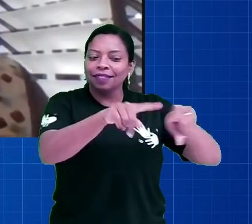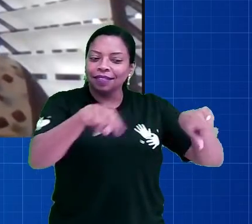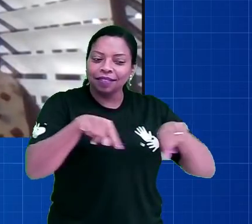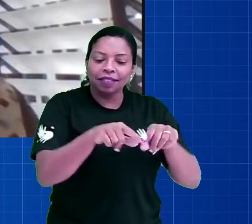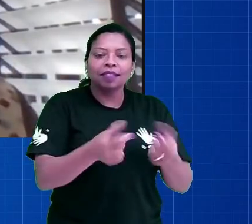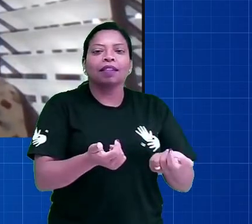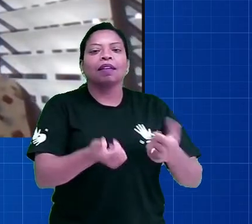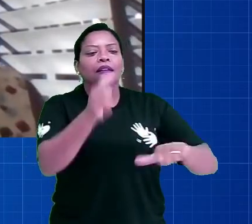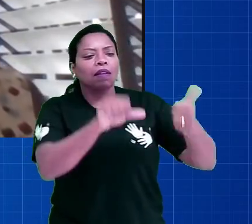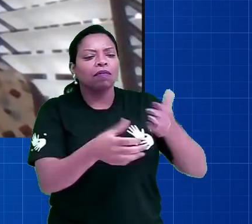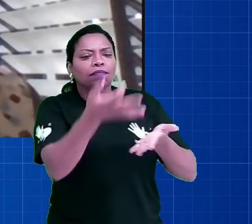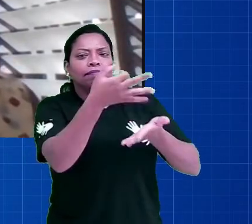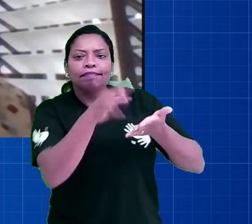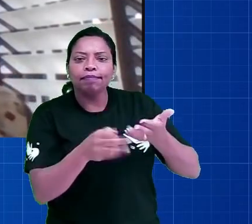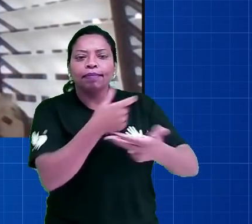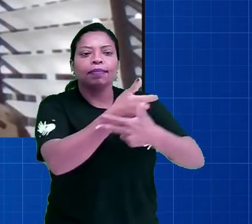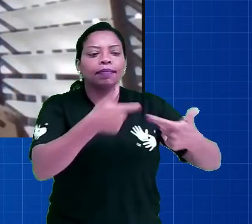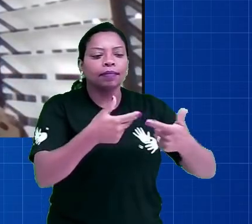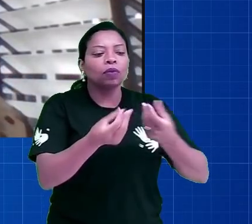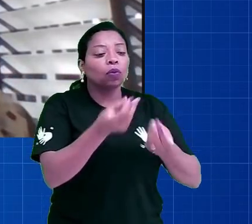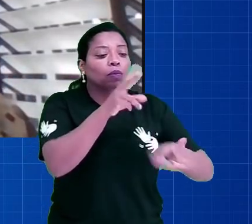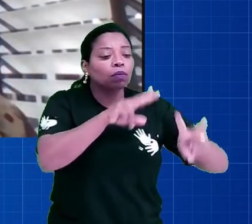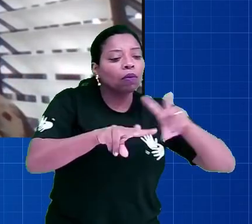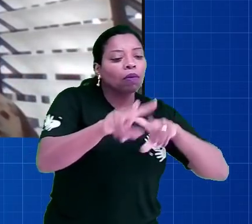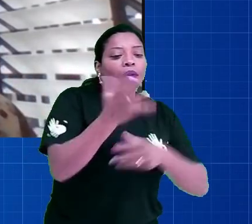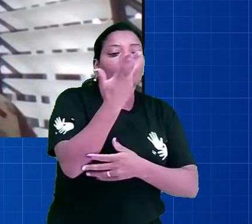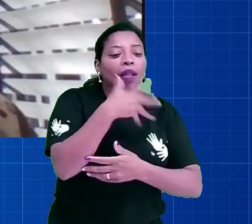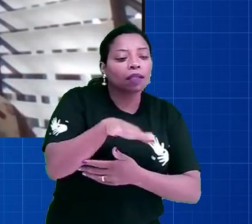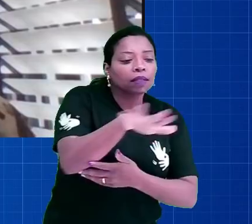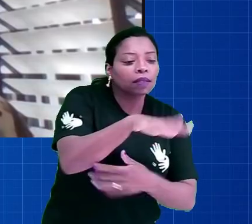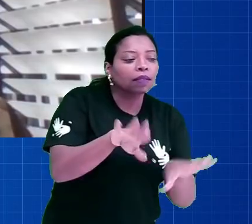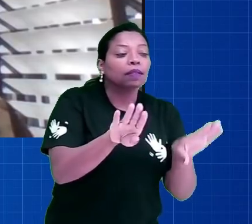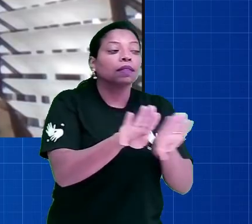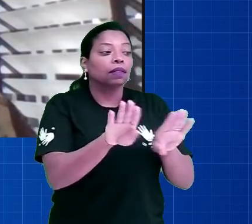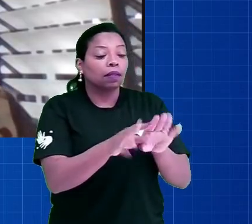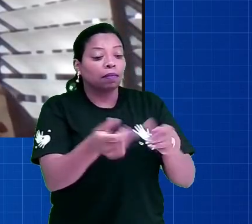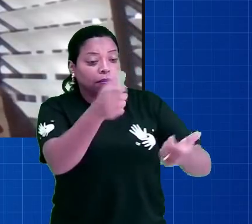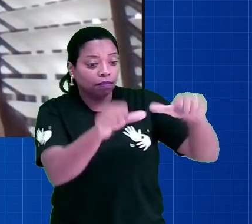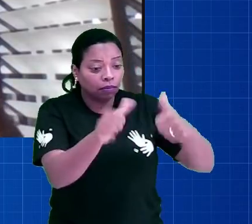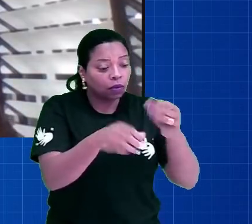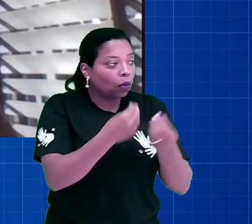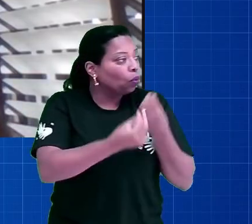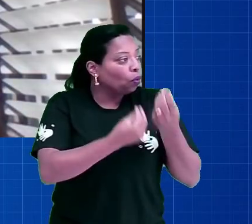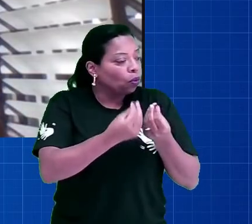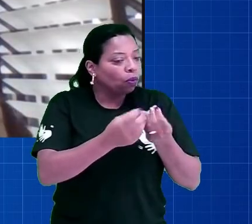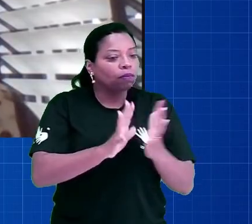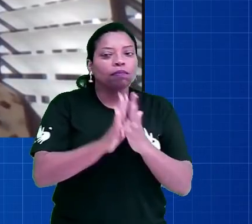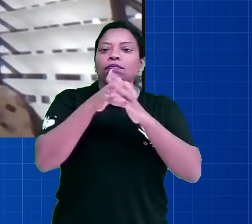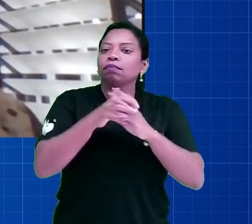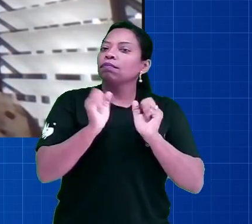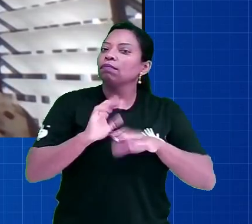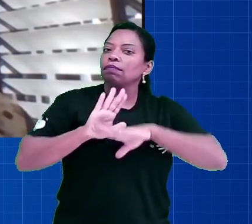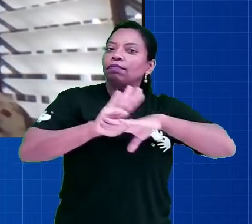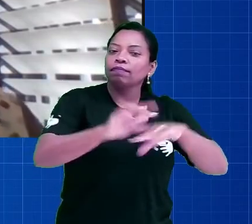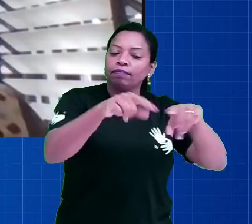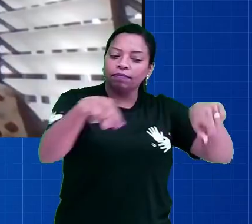planejando como olhar para essa avaliação, o que esse planejamento pode ajudar a turma toda, aonde que a